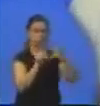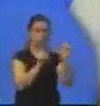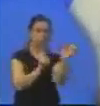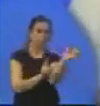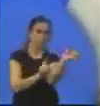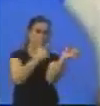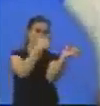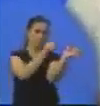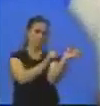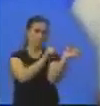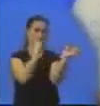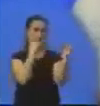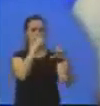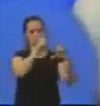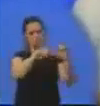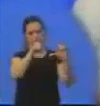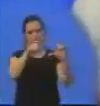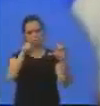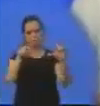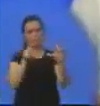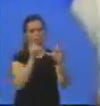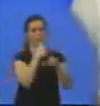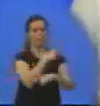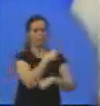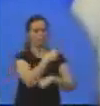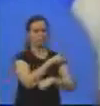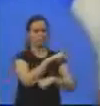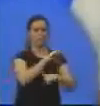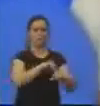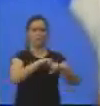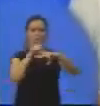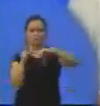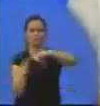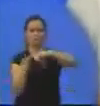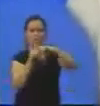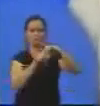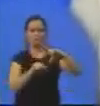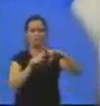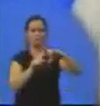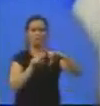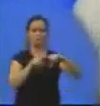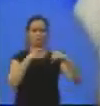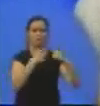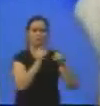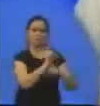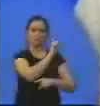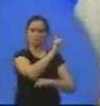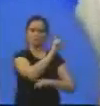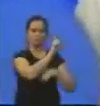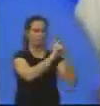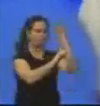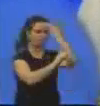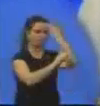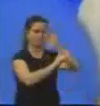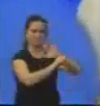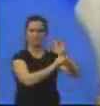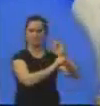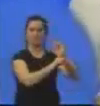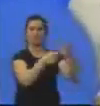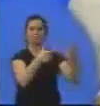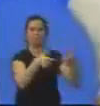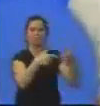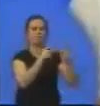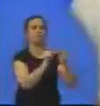concavidade para cima no outro. Mas pelos pontos, nós mais ou menos já tínhamos uma ideia de que a concavidade era para baixo. Mas o de cima, nós não sabíamos onde estava a